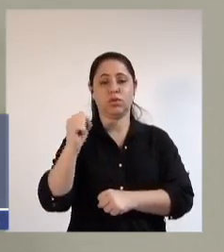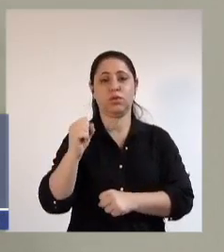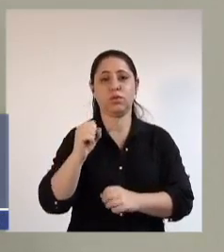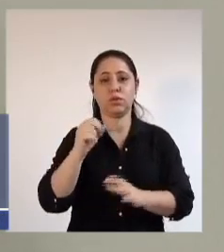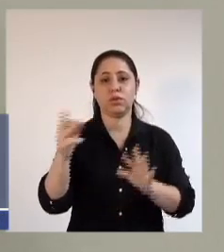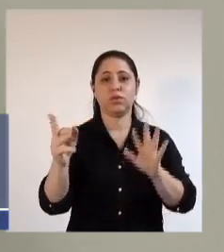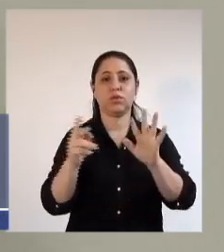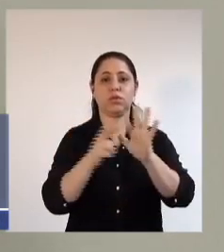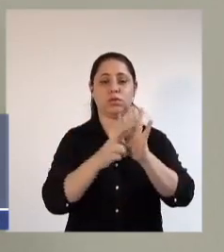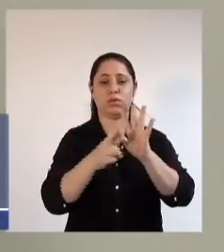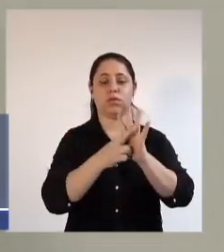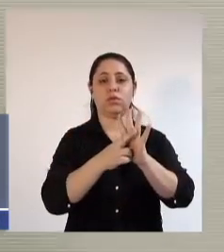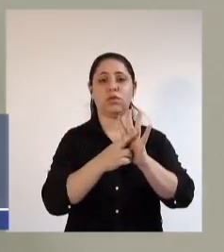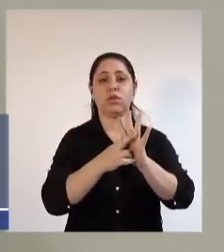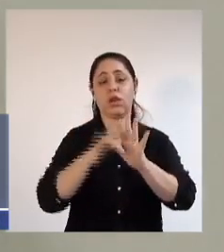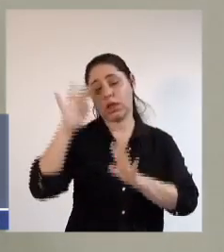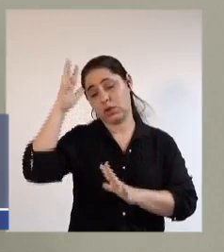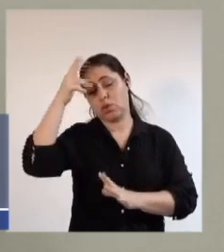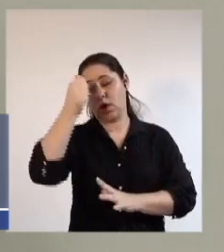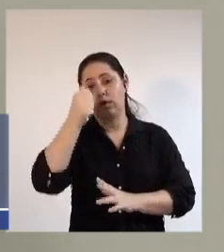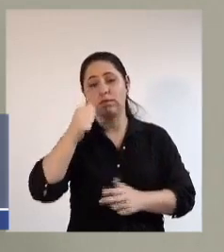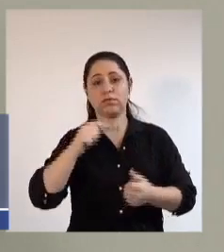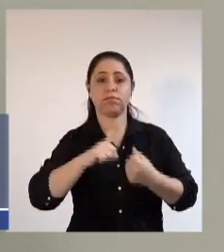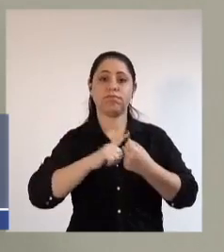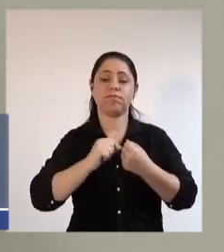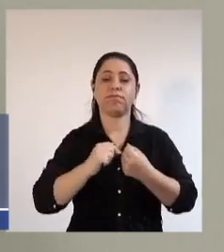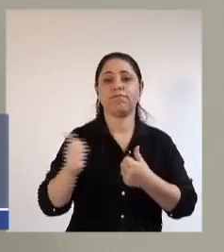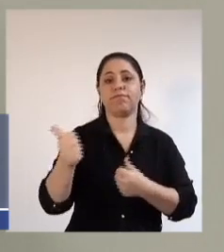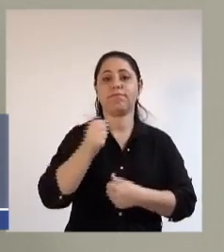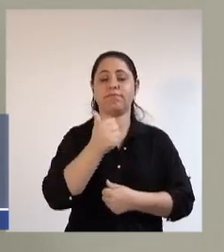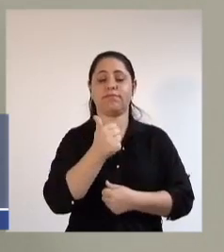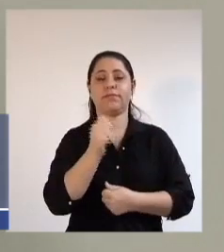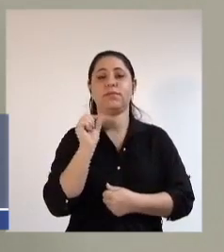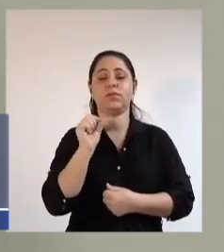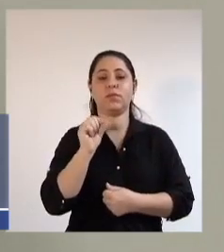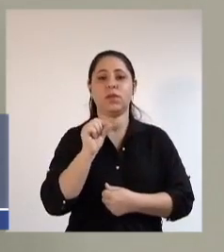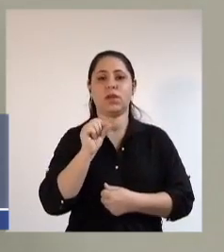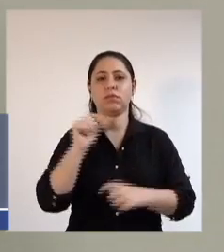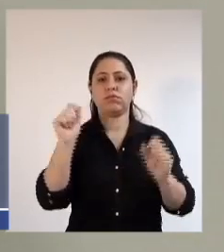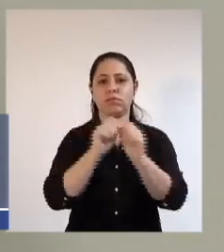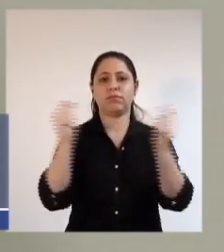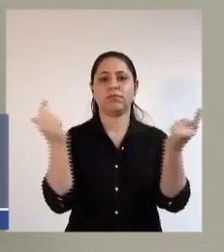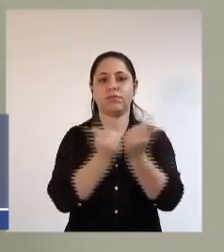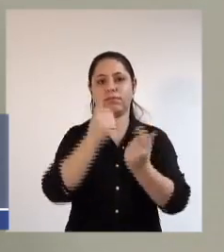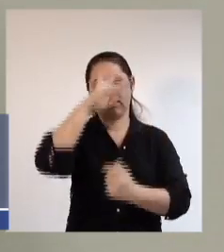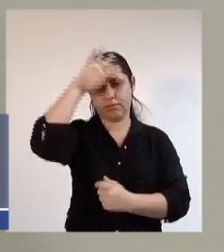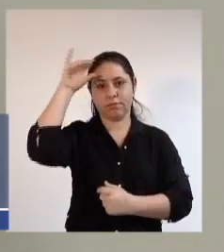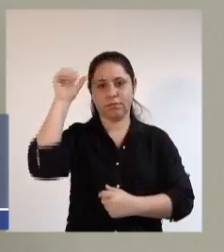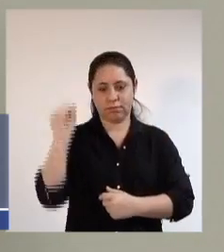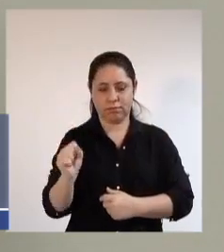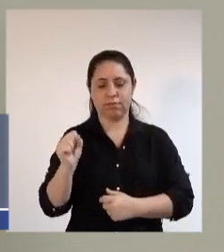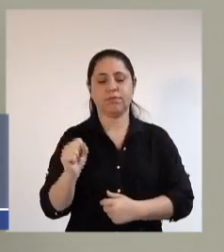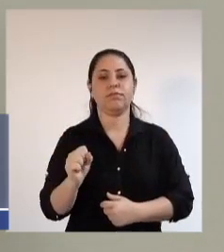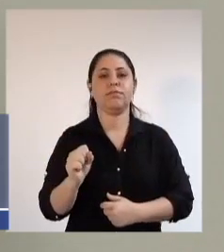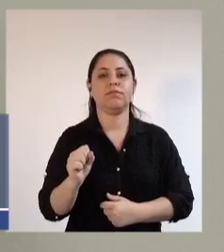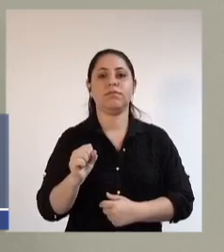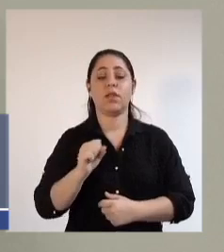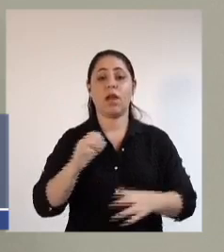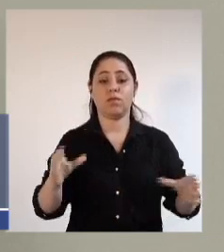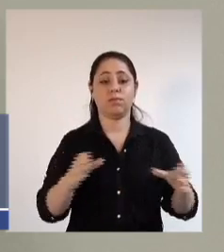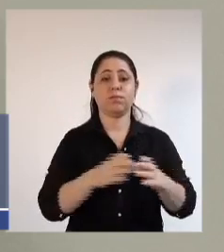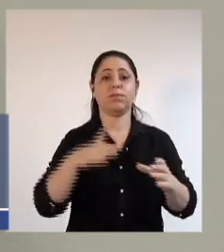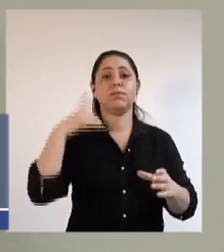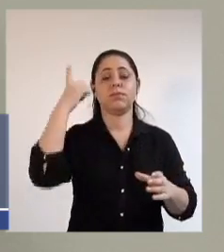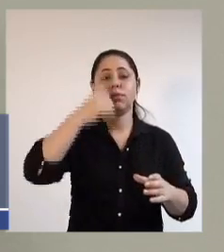resolve artigo primeiro institui no âmbito da assembléia legislativa do estado de mato grosso do sul à frente